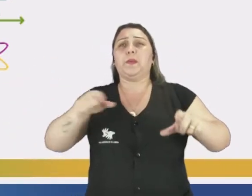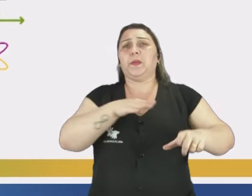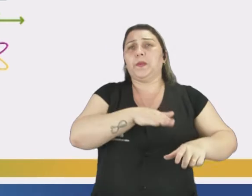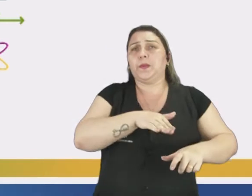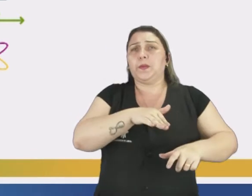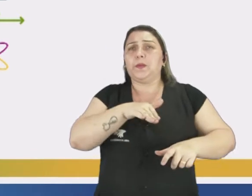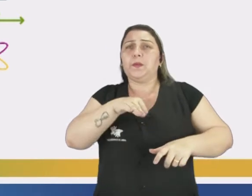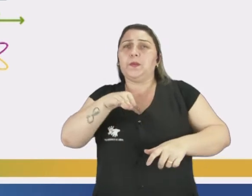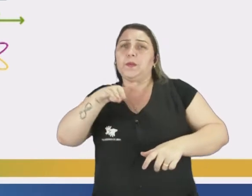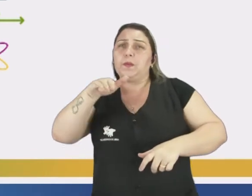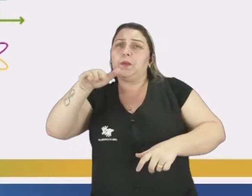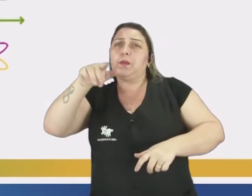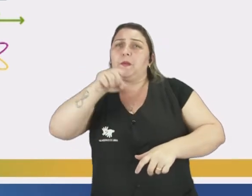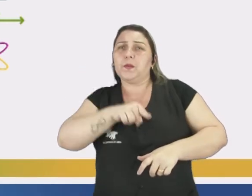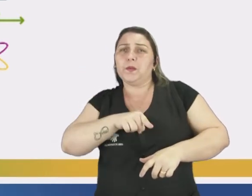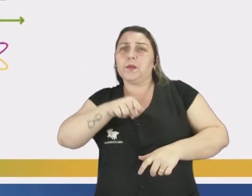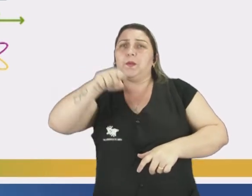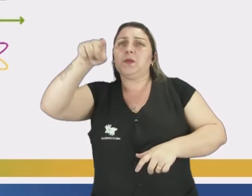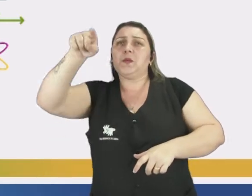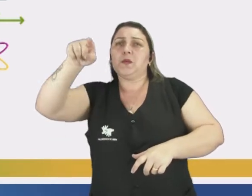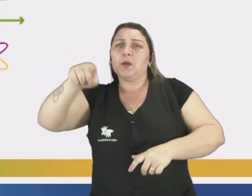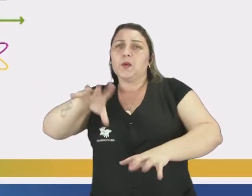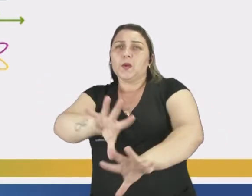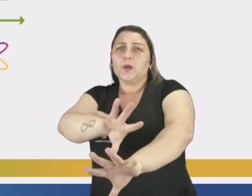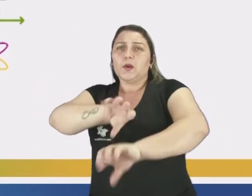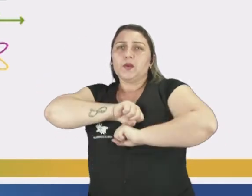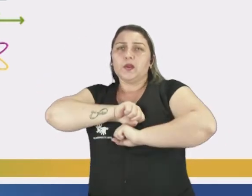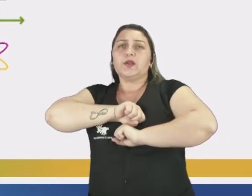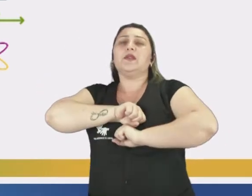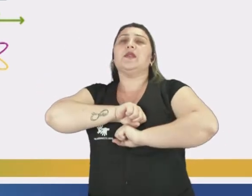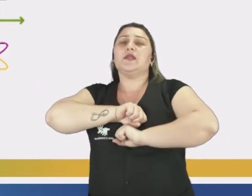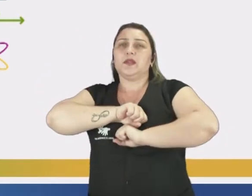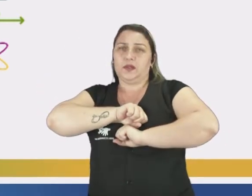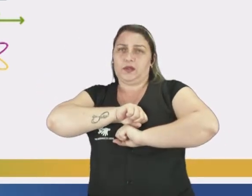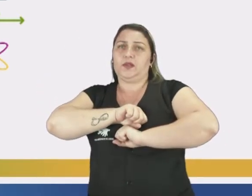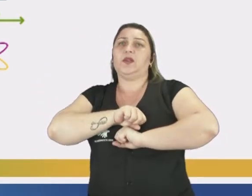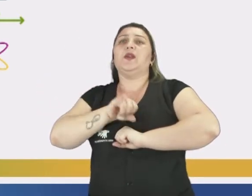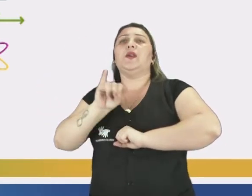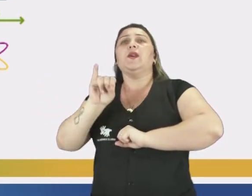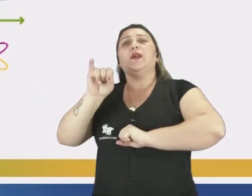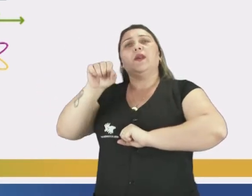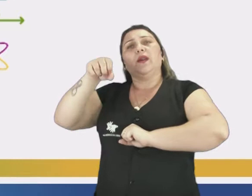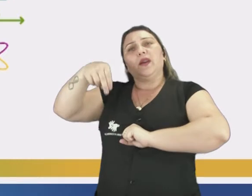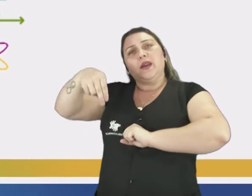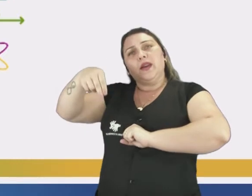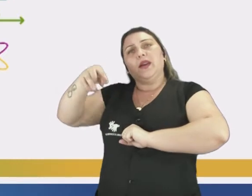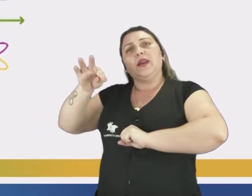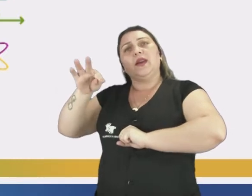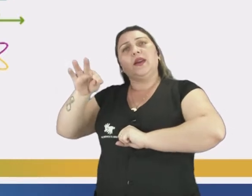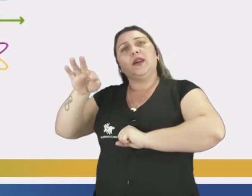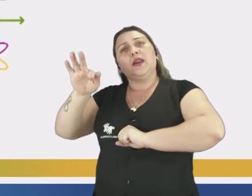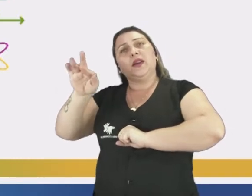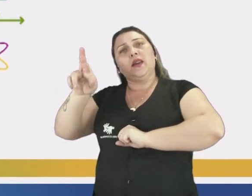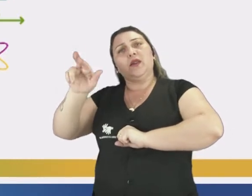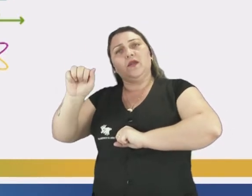vai do raio-x até ultravioleta. Ou seja, do infravermelho até ultravioleta, que é dos